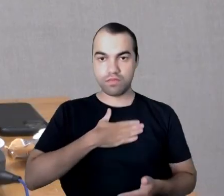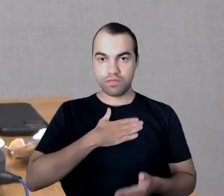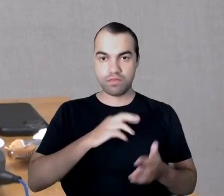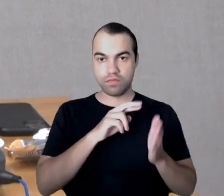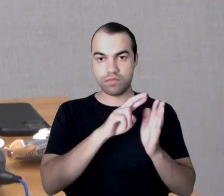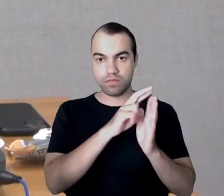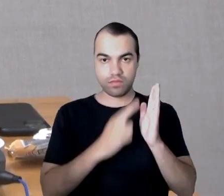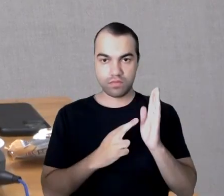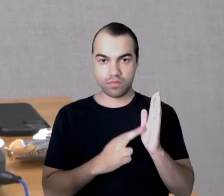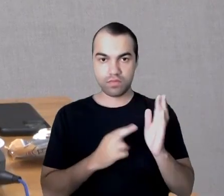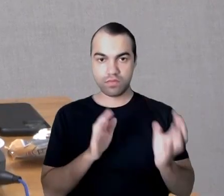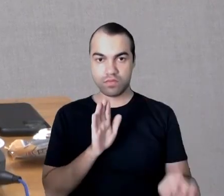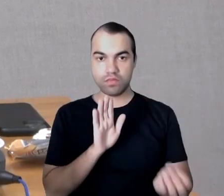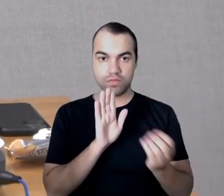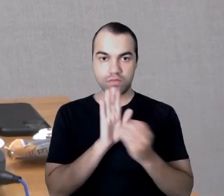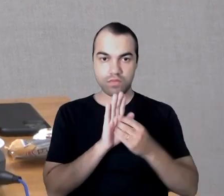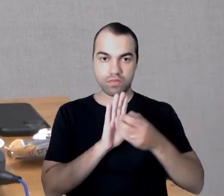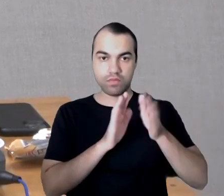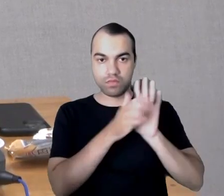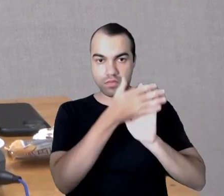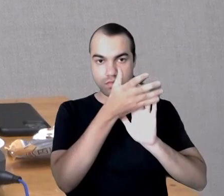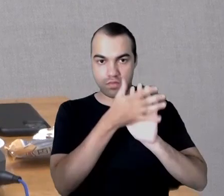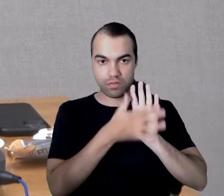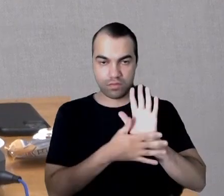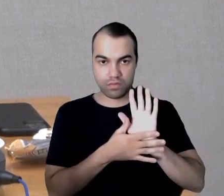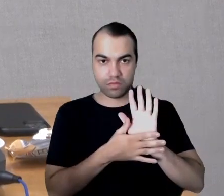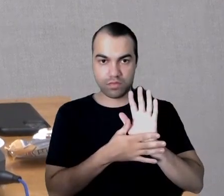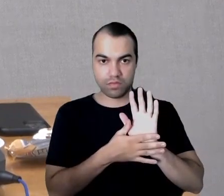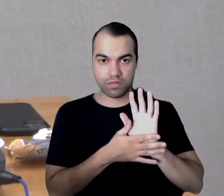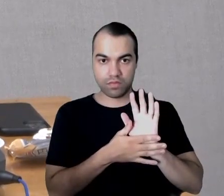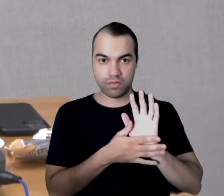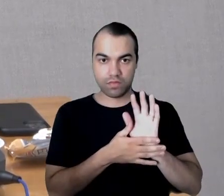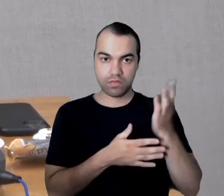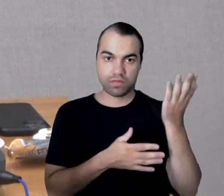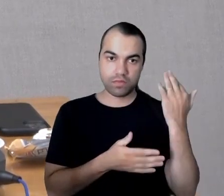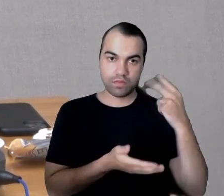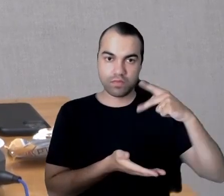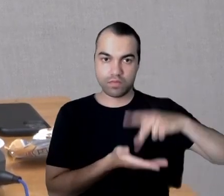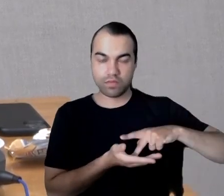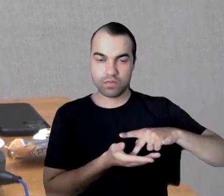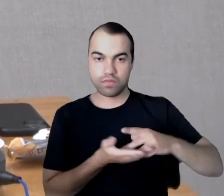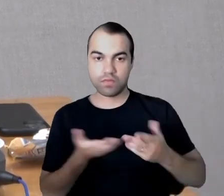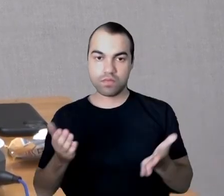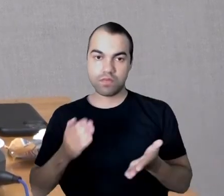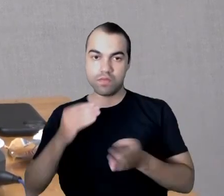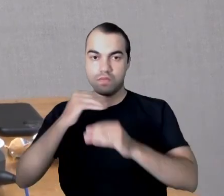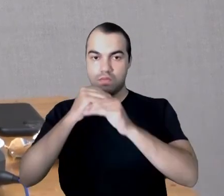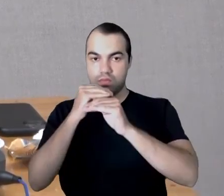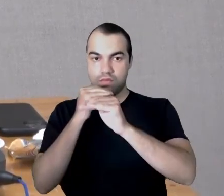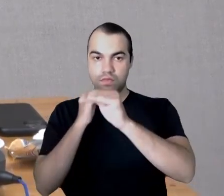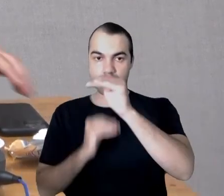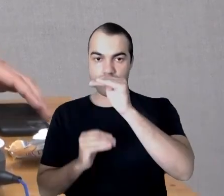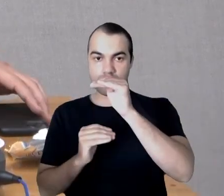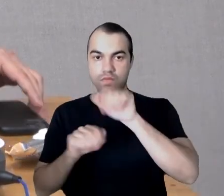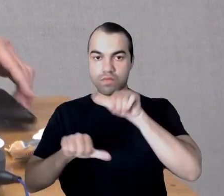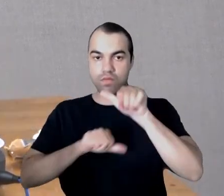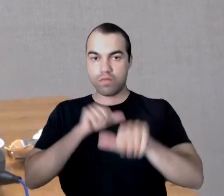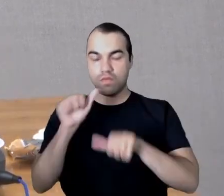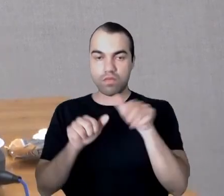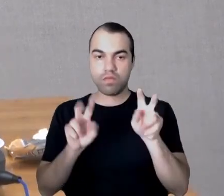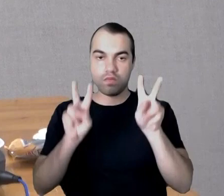colocar-se o texto que era original e o que que é submenda modificou sobre essa questão